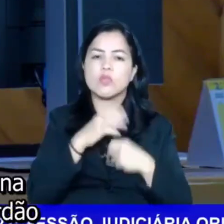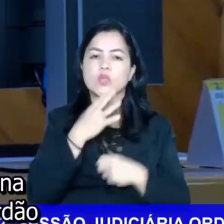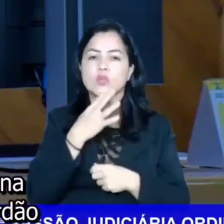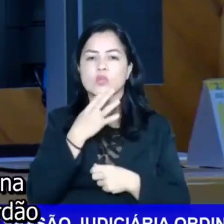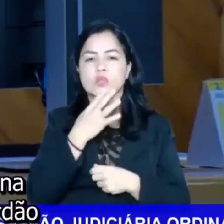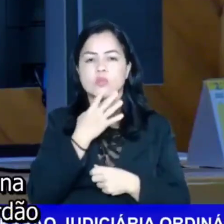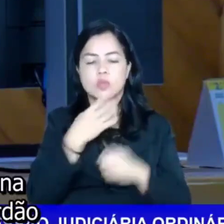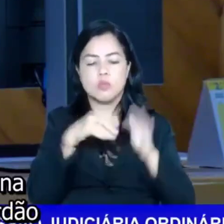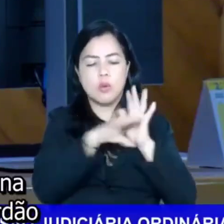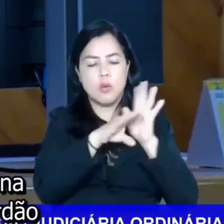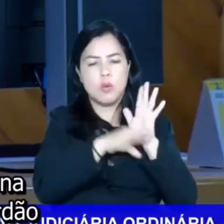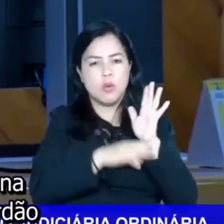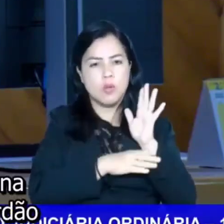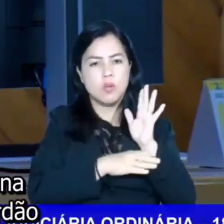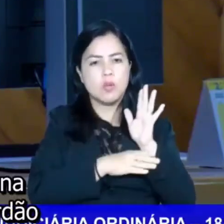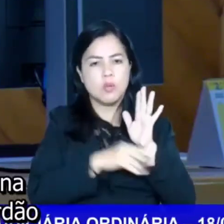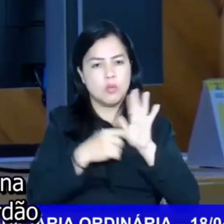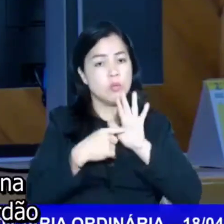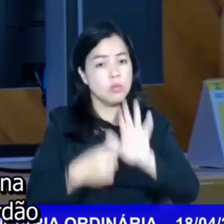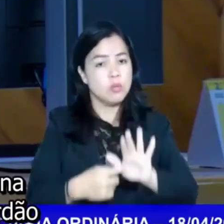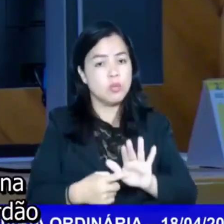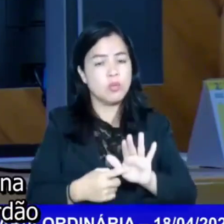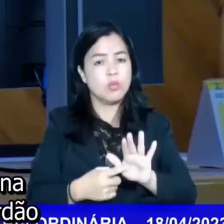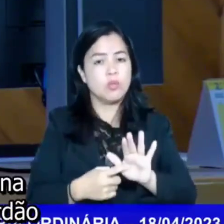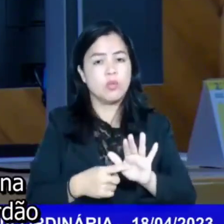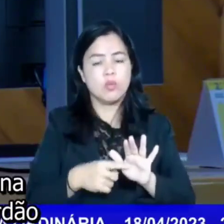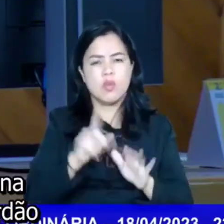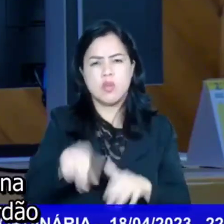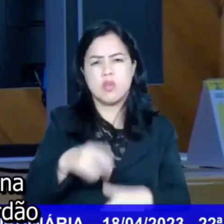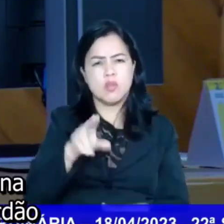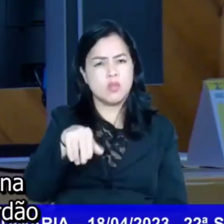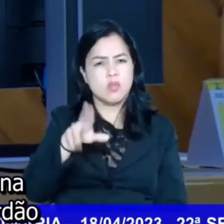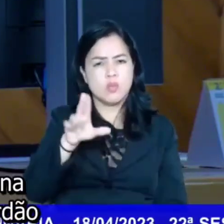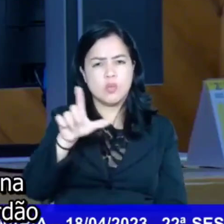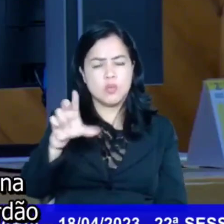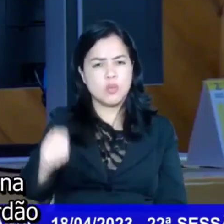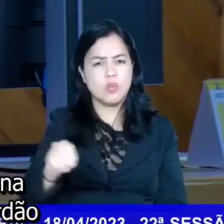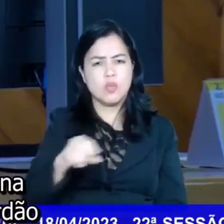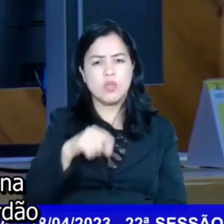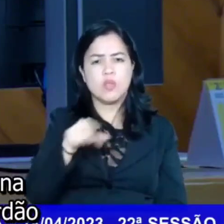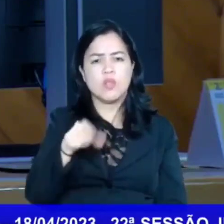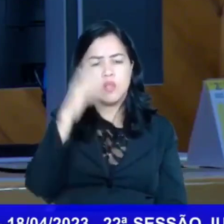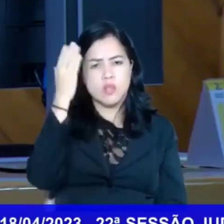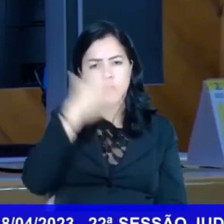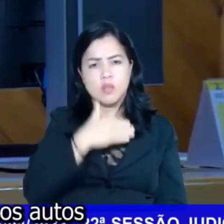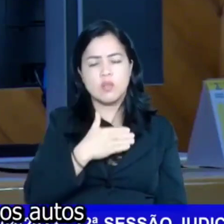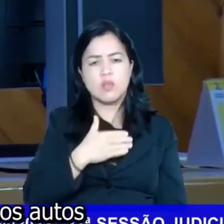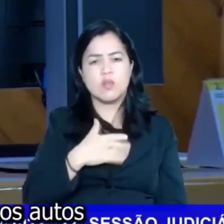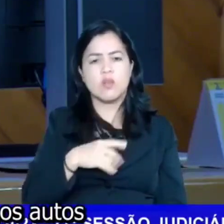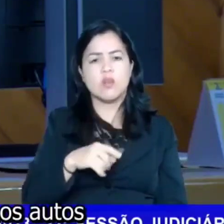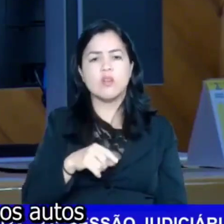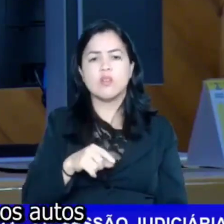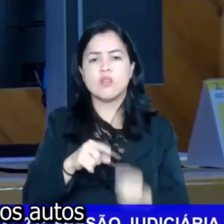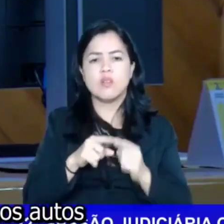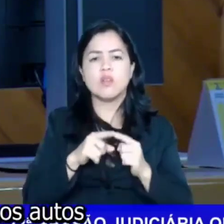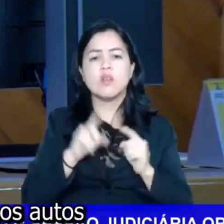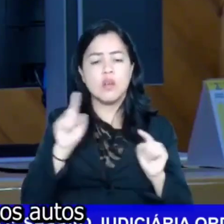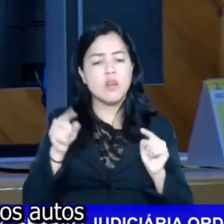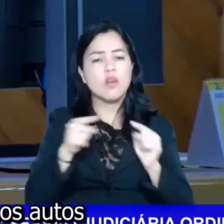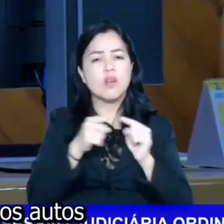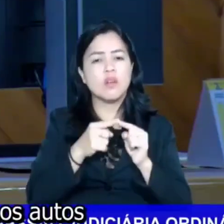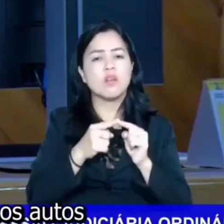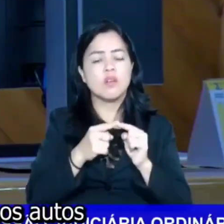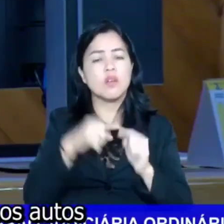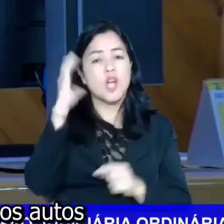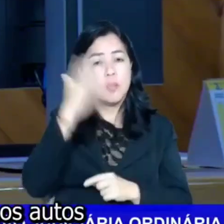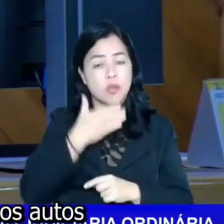e notório, provado nos autos, torna nulo o julgamento e que o referido acórdão, ao deixar de considerar as